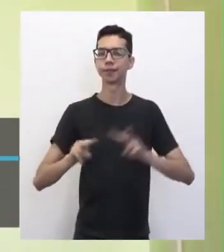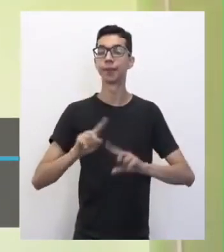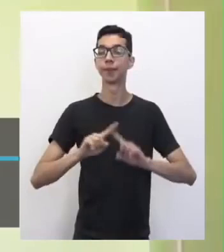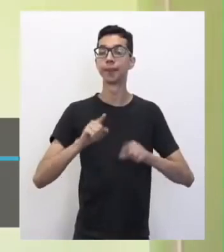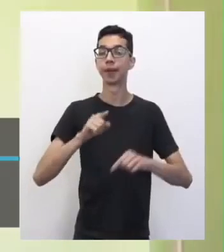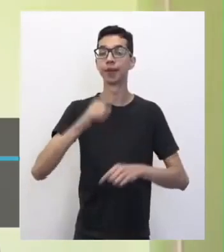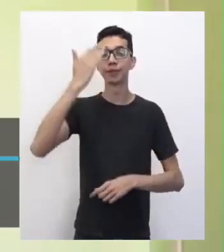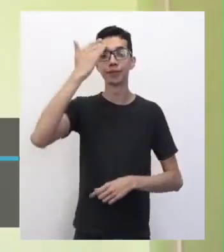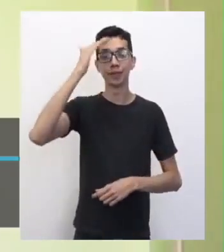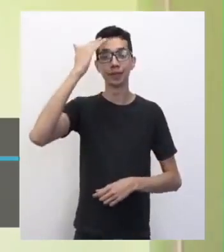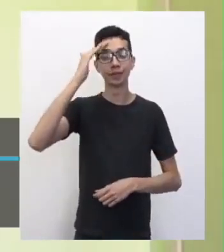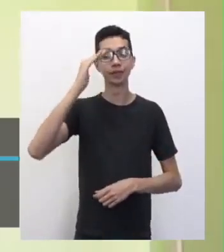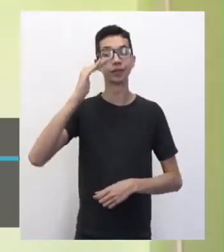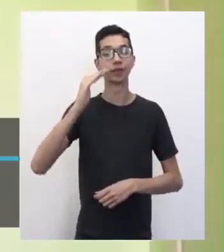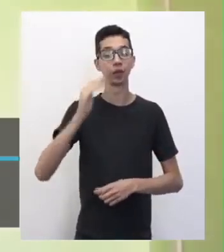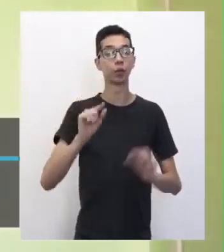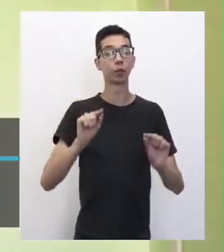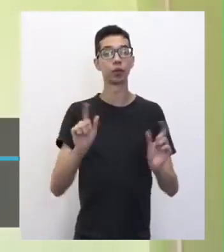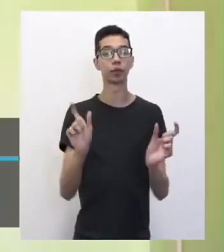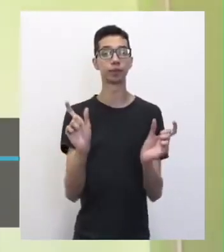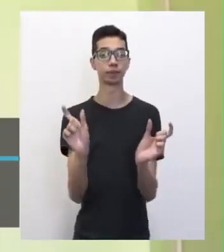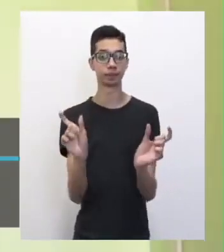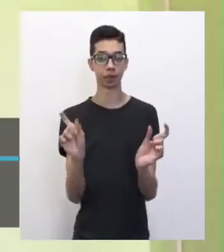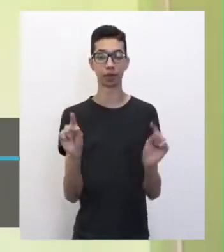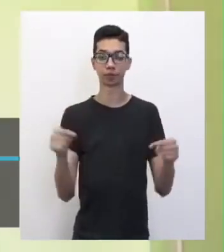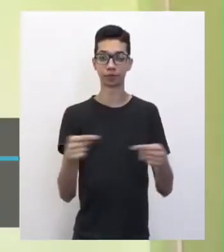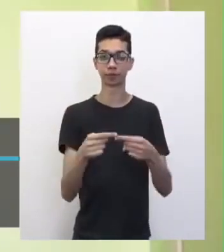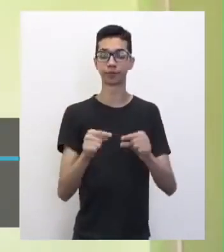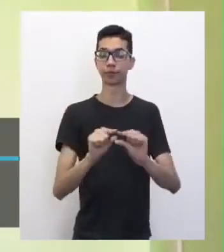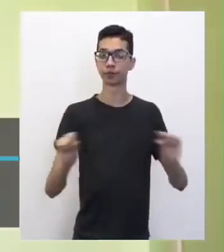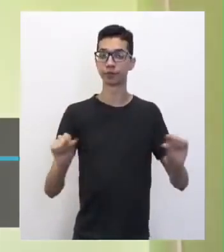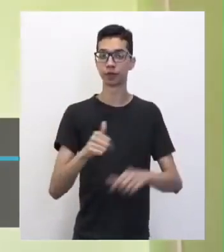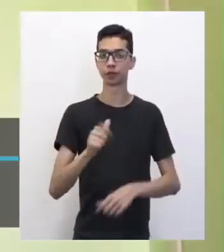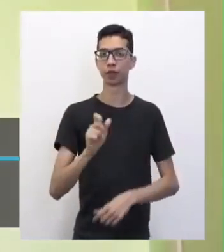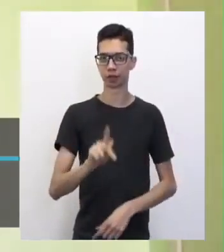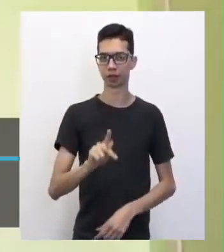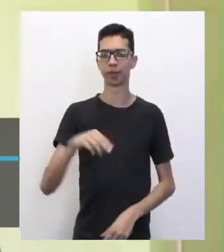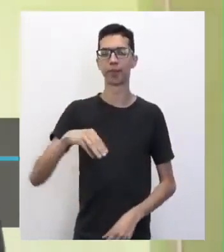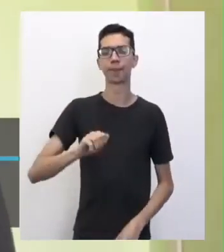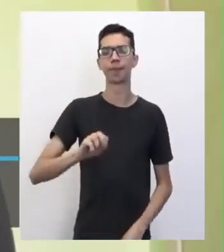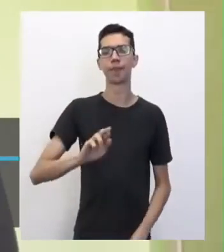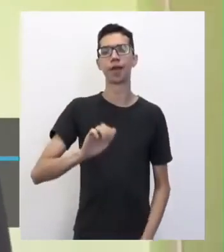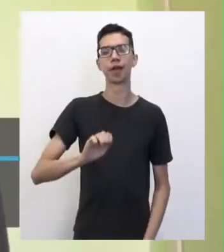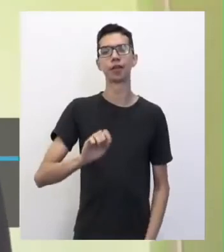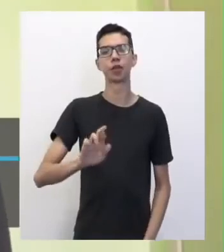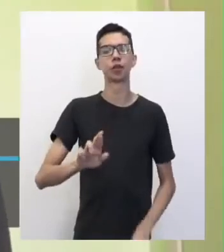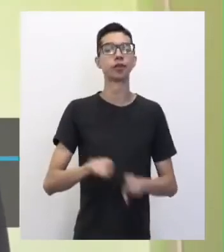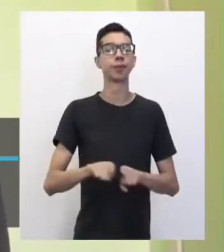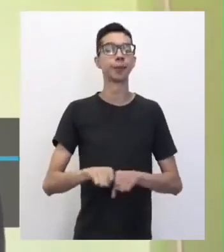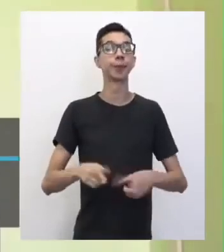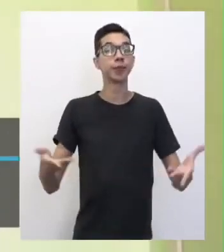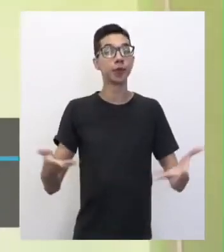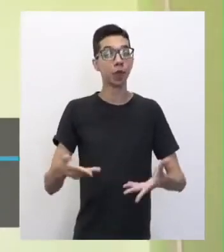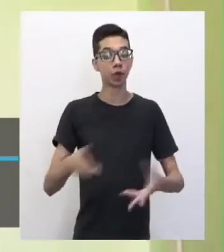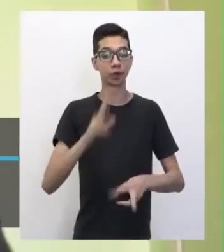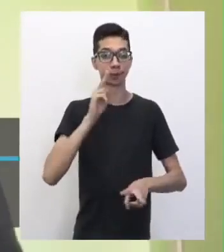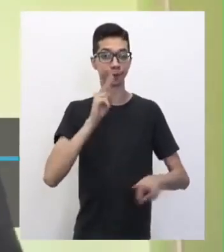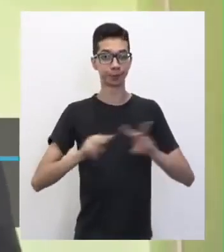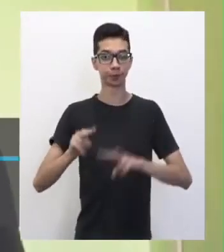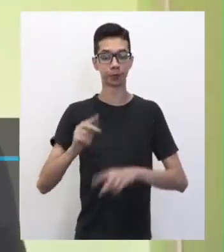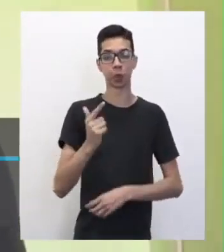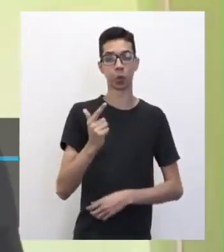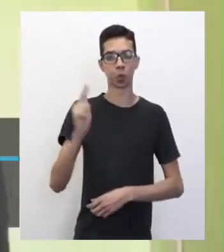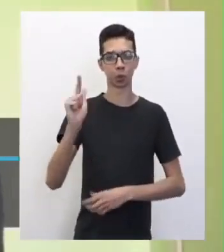sentido de cada um desses conectivos, desses marcadores, ok? Pessoal, agora vamos ver